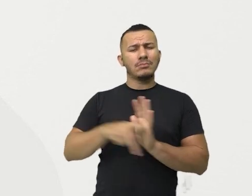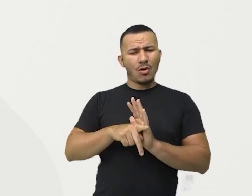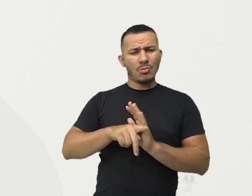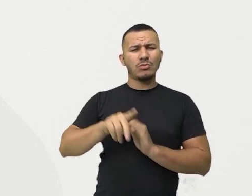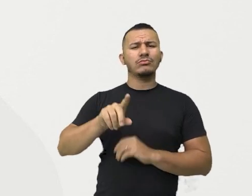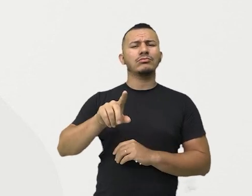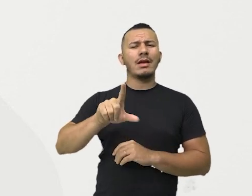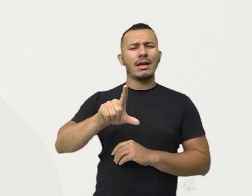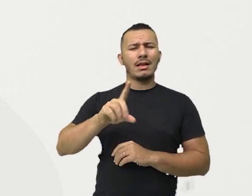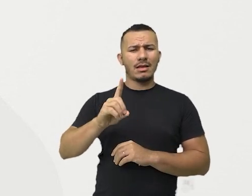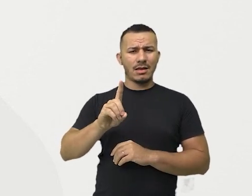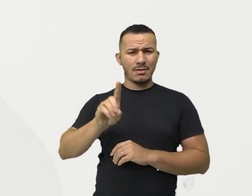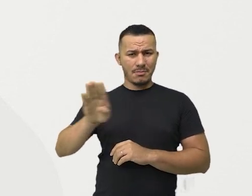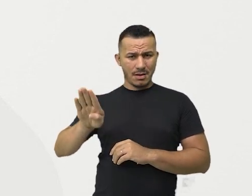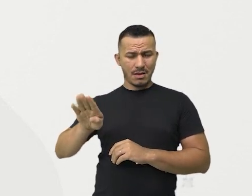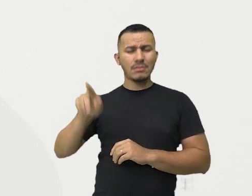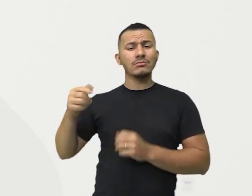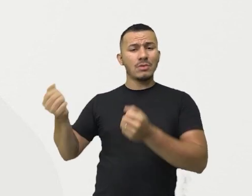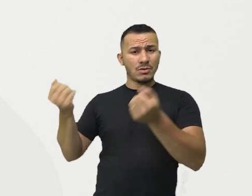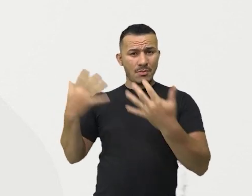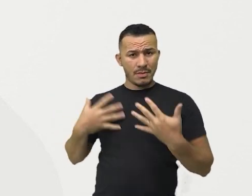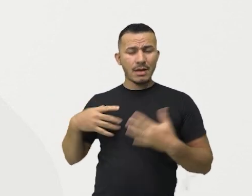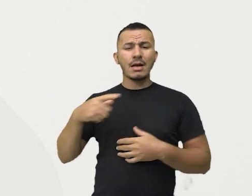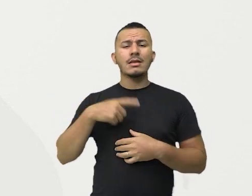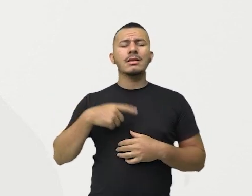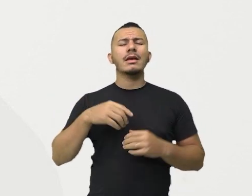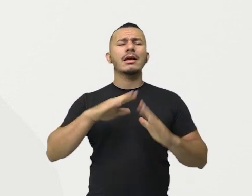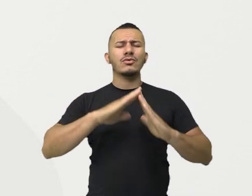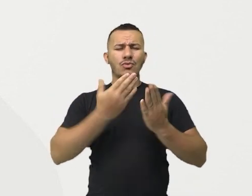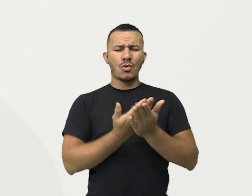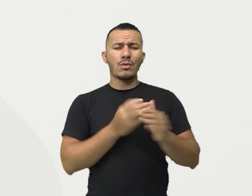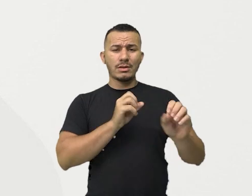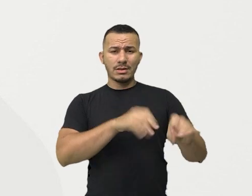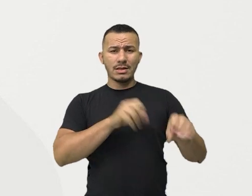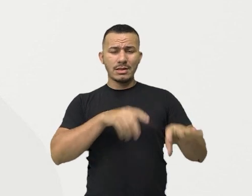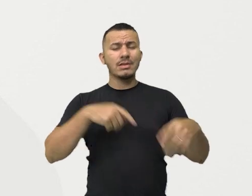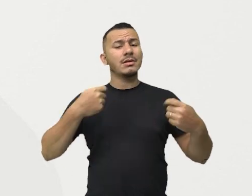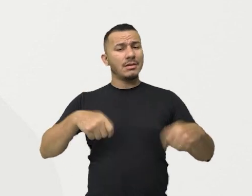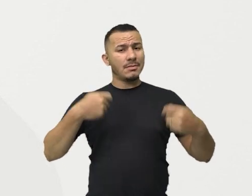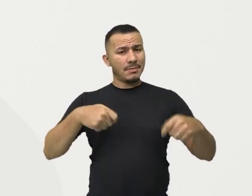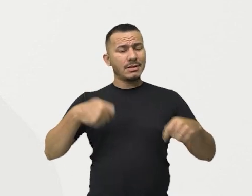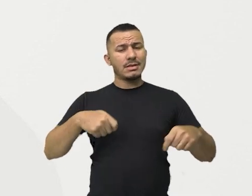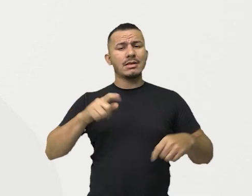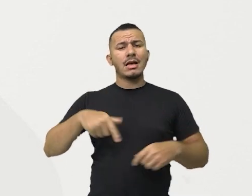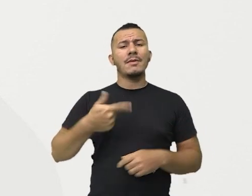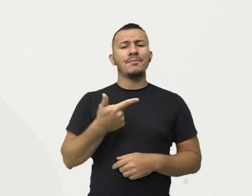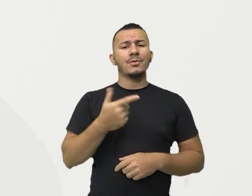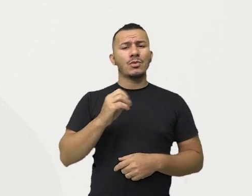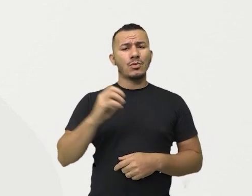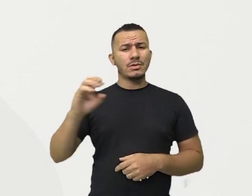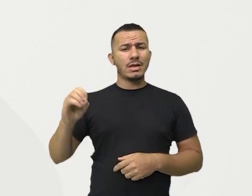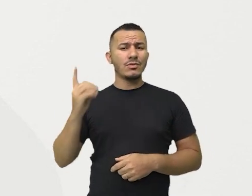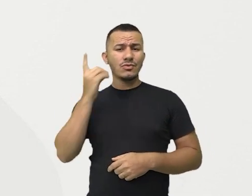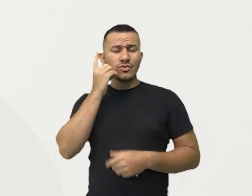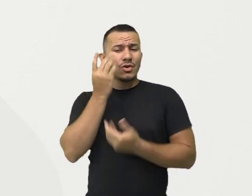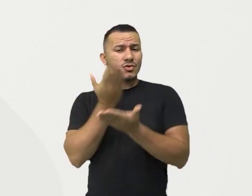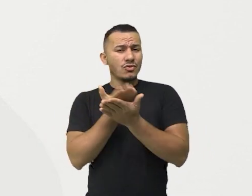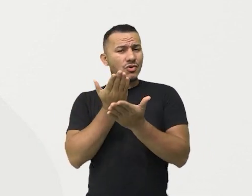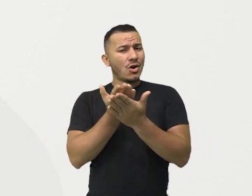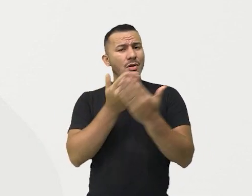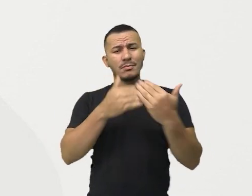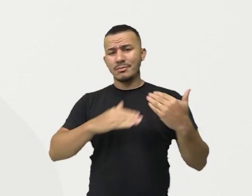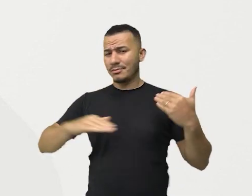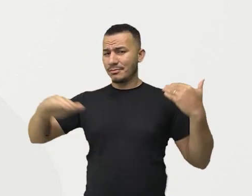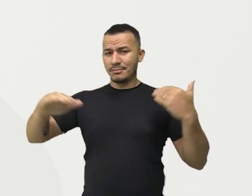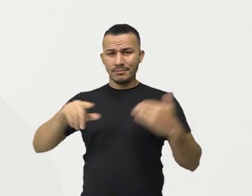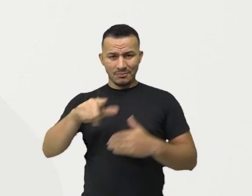Educação Nacional, LDB, o estabelecimento de ensino deve oferecer no mínimo 200 dias de aula? Olha só,